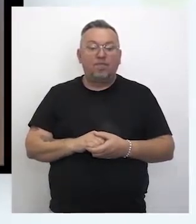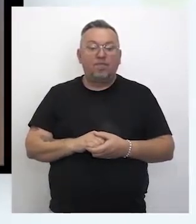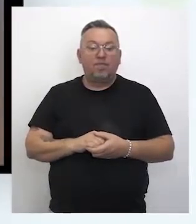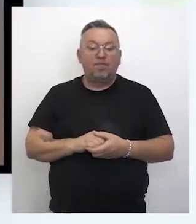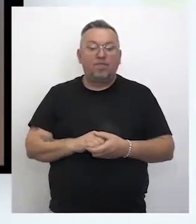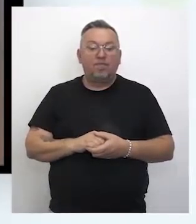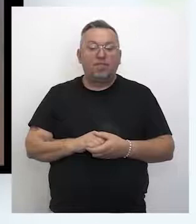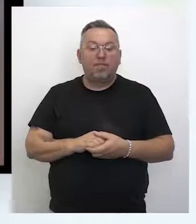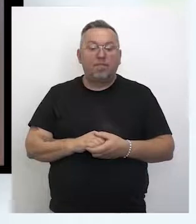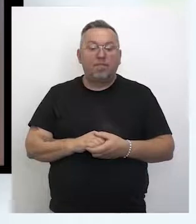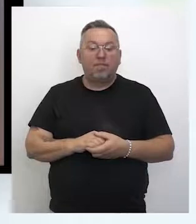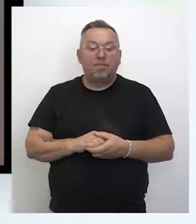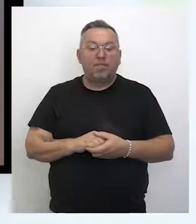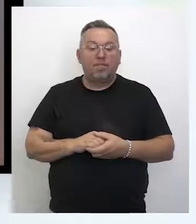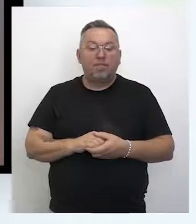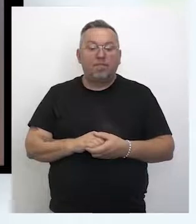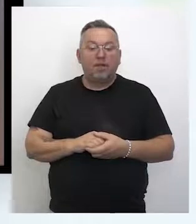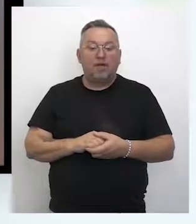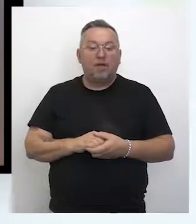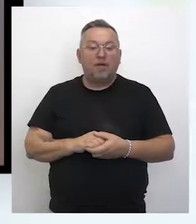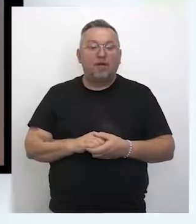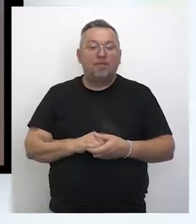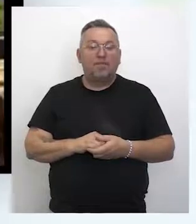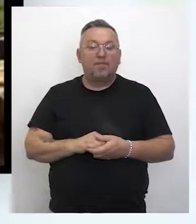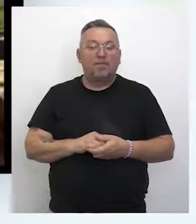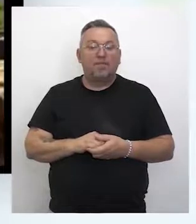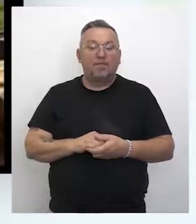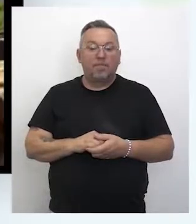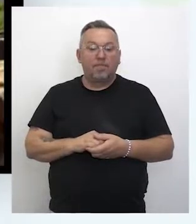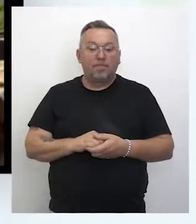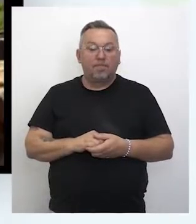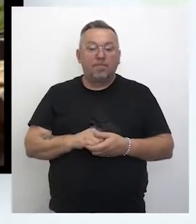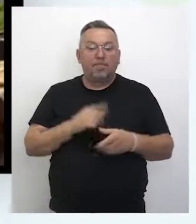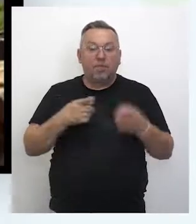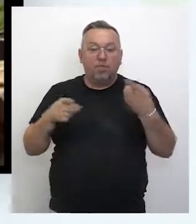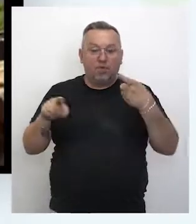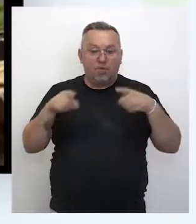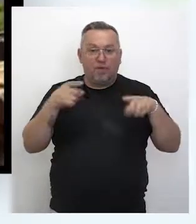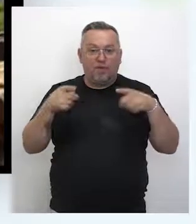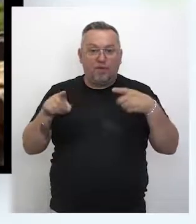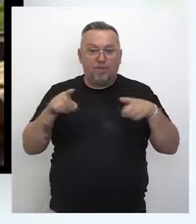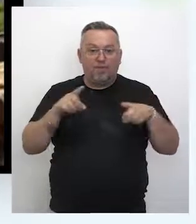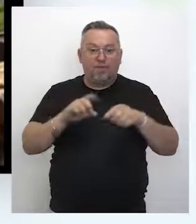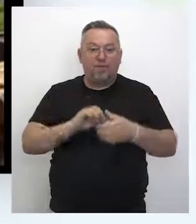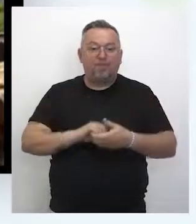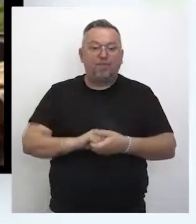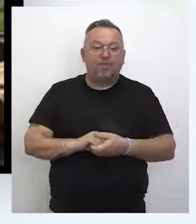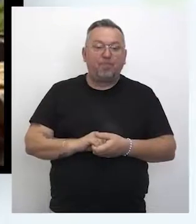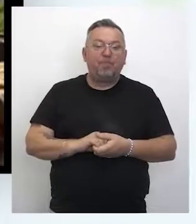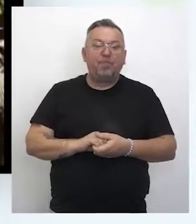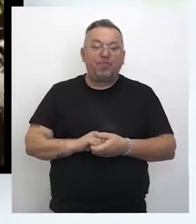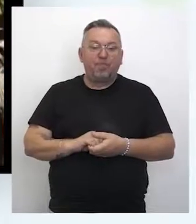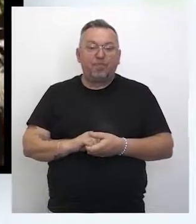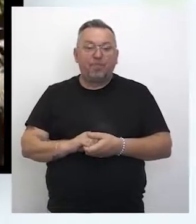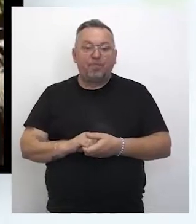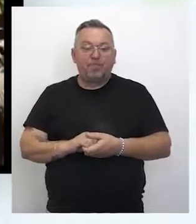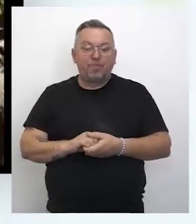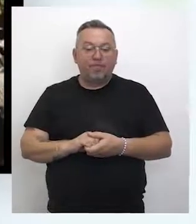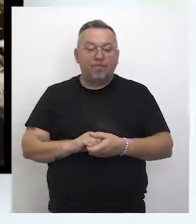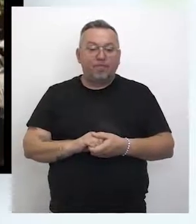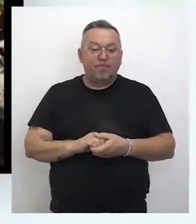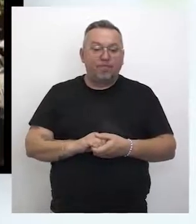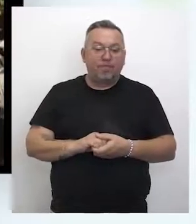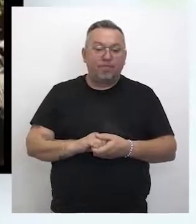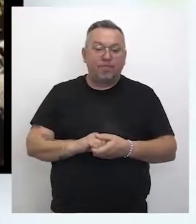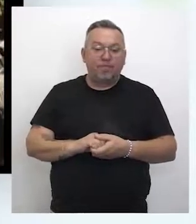Ó meu povo aqui presente, pra vocês eu quero cantar. Cantando